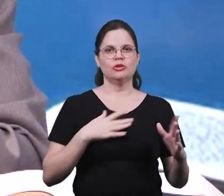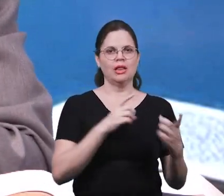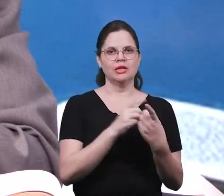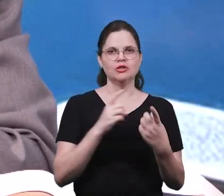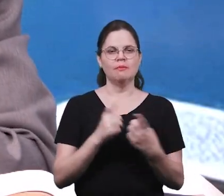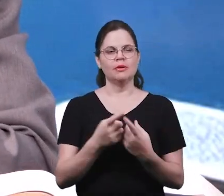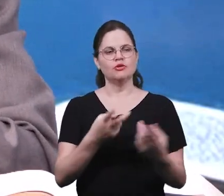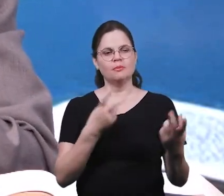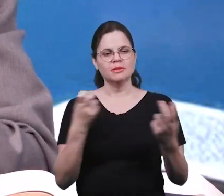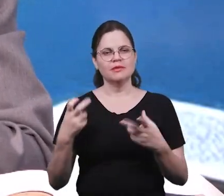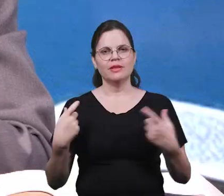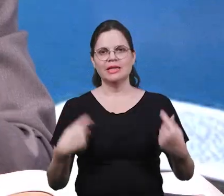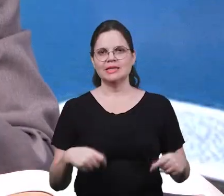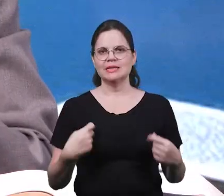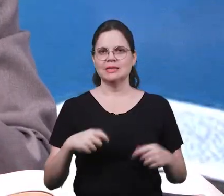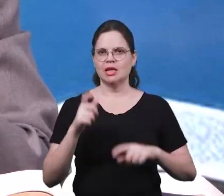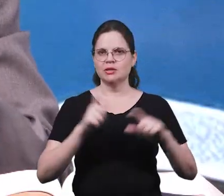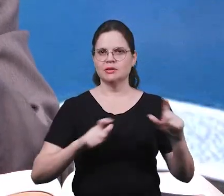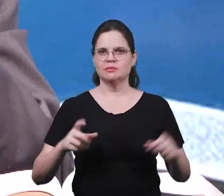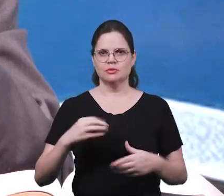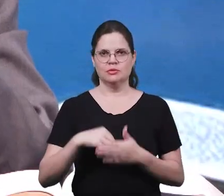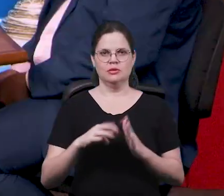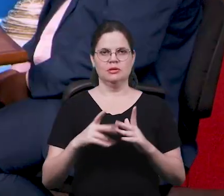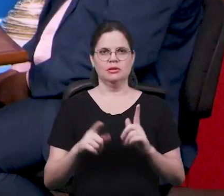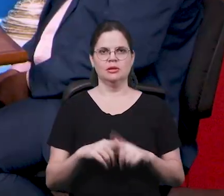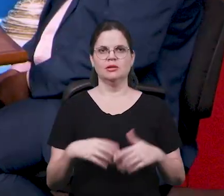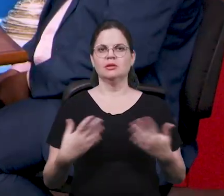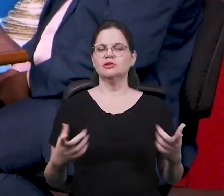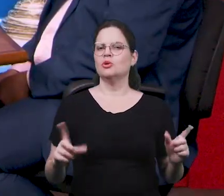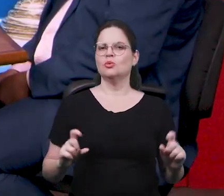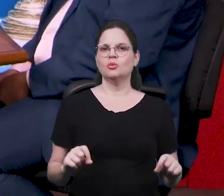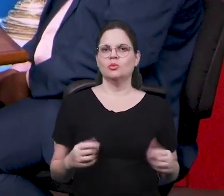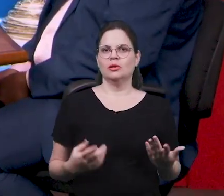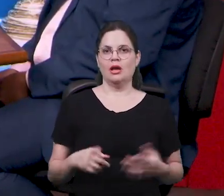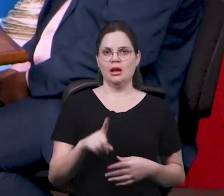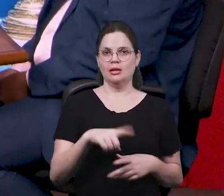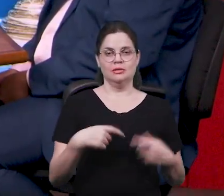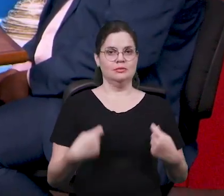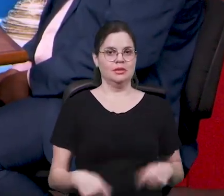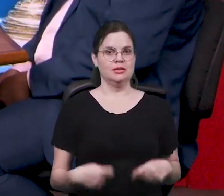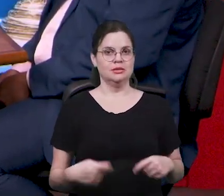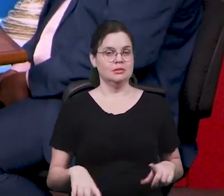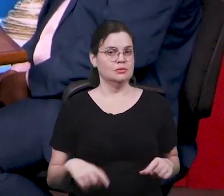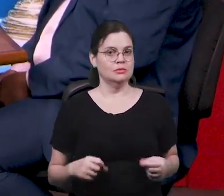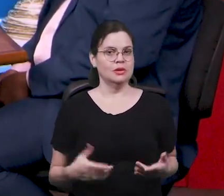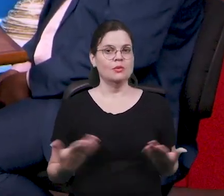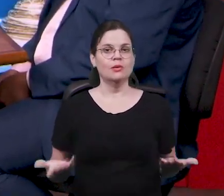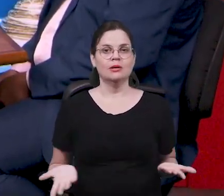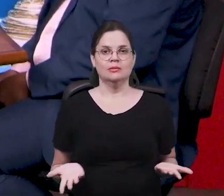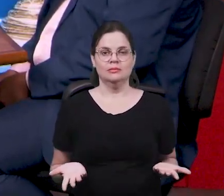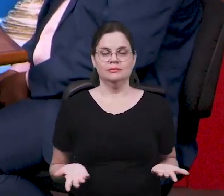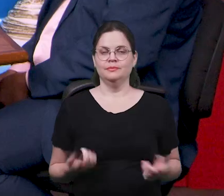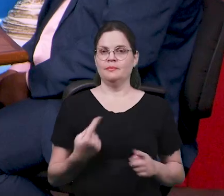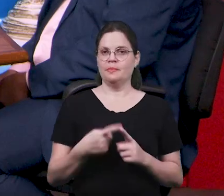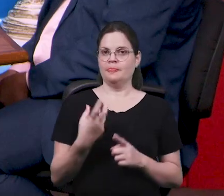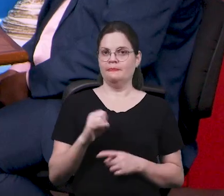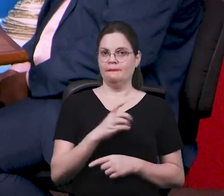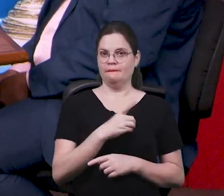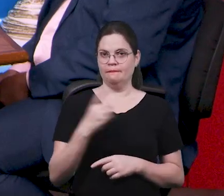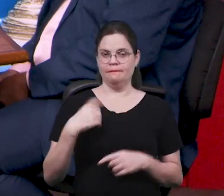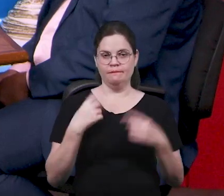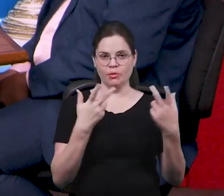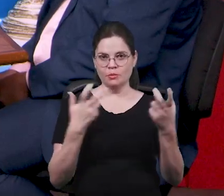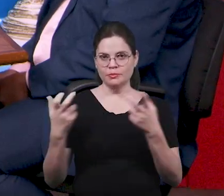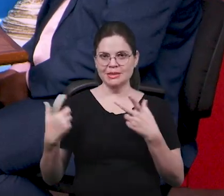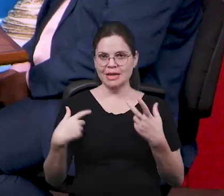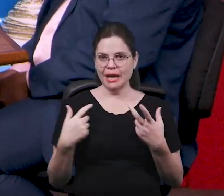rebanho, em algum outro aspecto. O que o rebanho precisa? Quais são as necessidades do rebanho? Porque quando os irmãos veem isso,